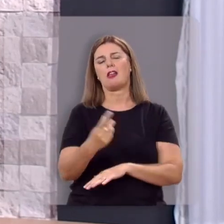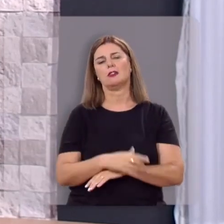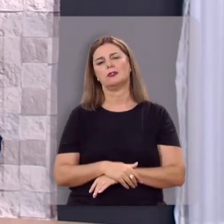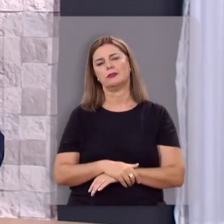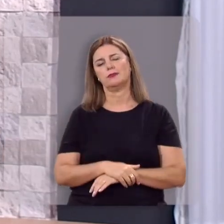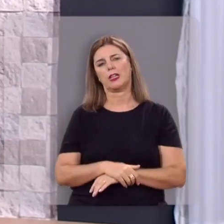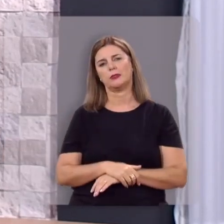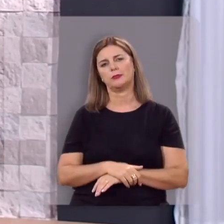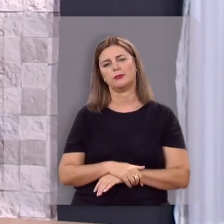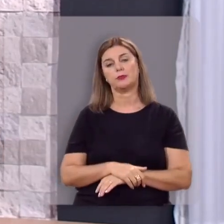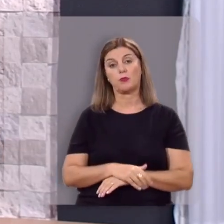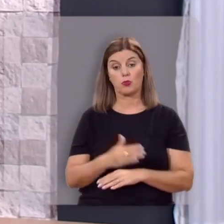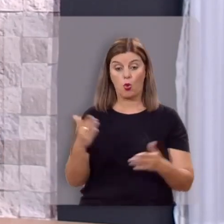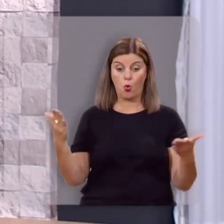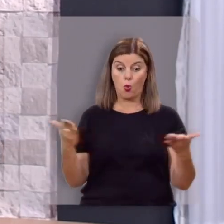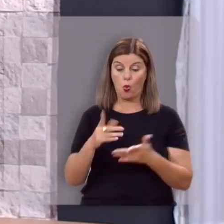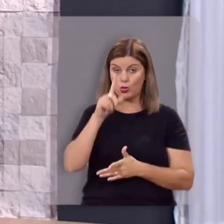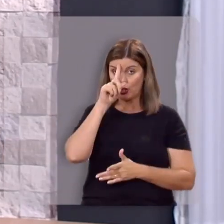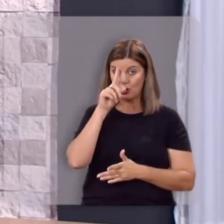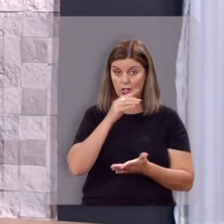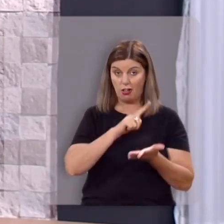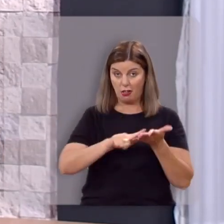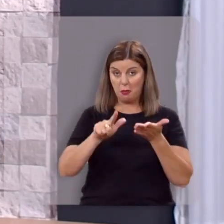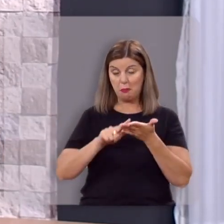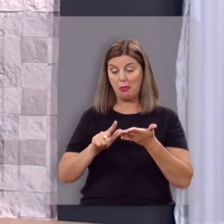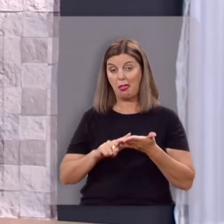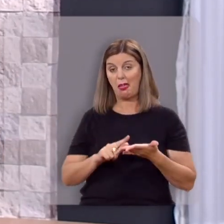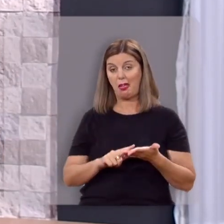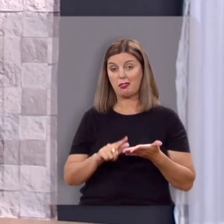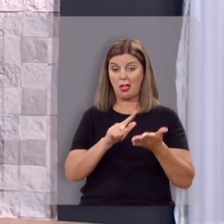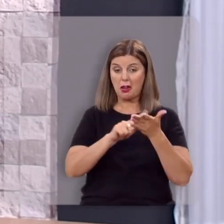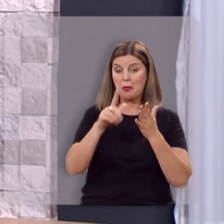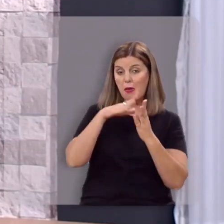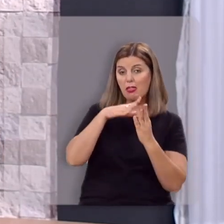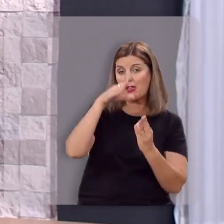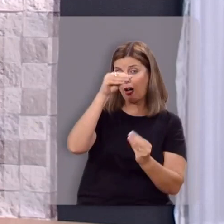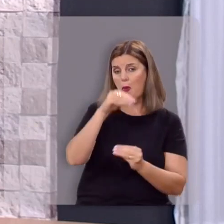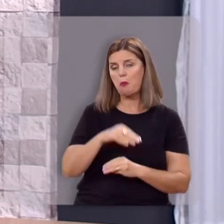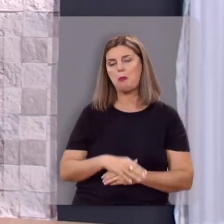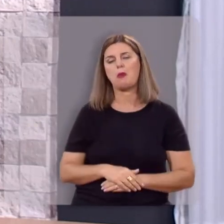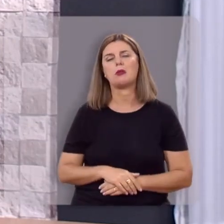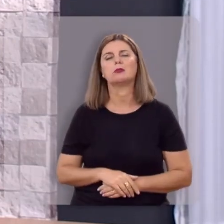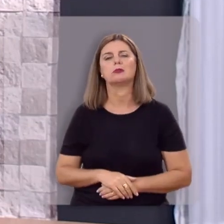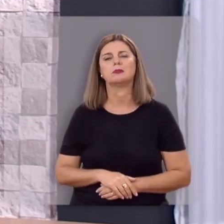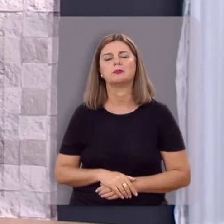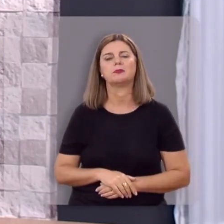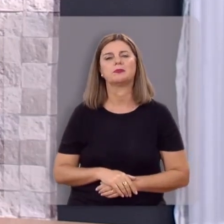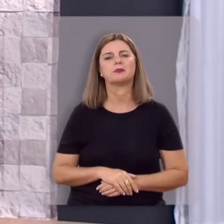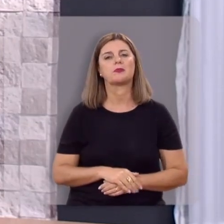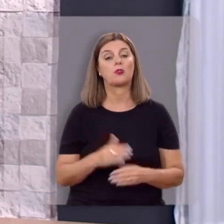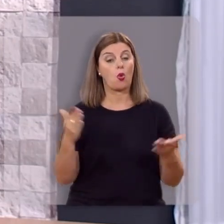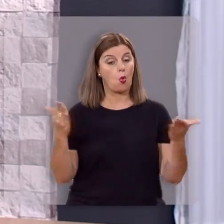vida eterna. Hoje é dia de faxina. Faxina da alma.